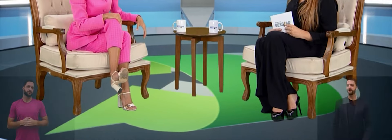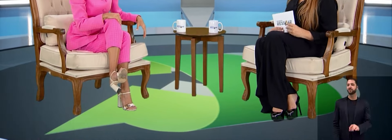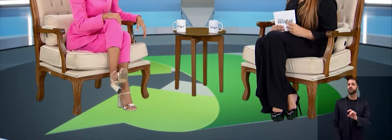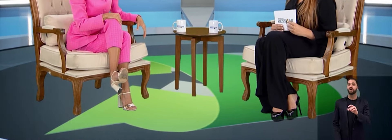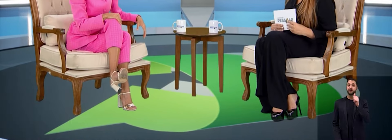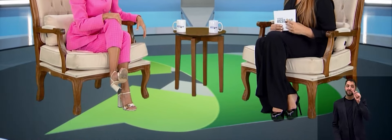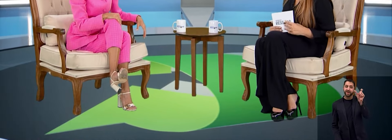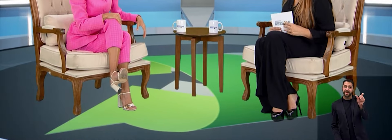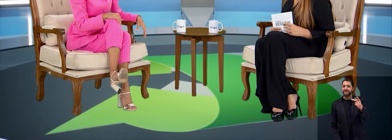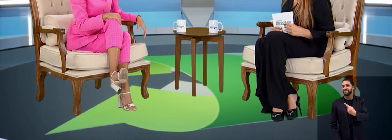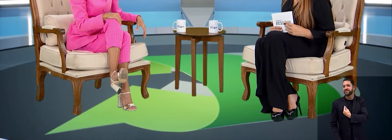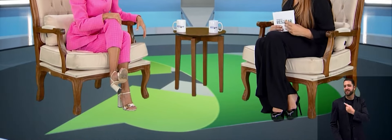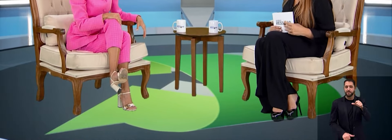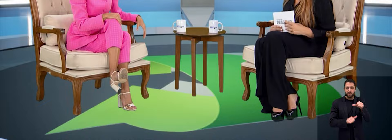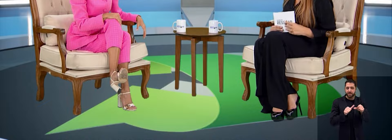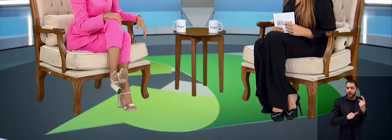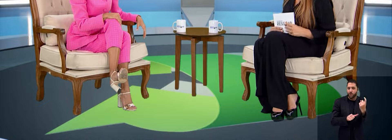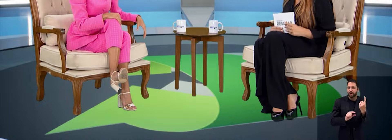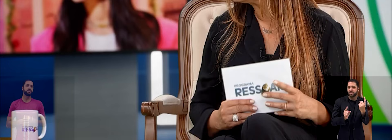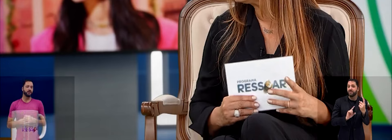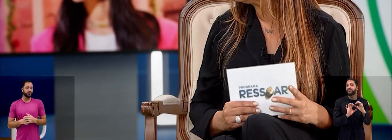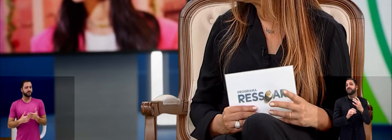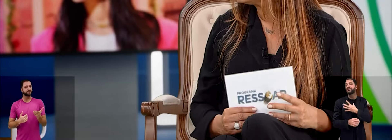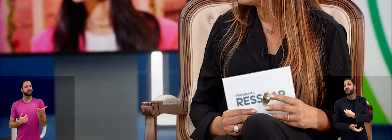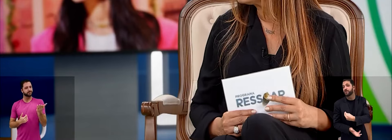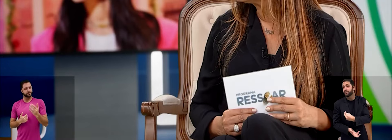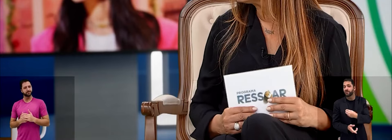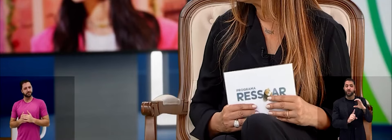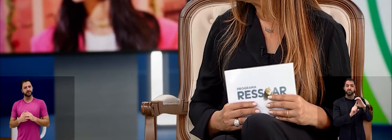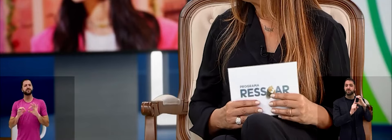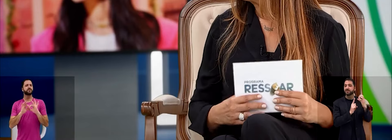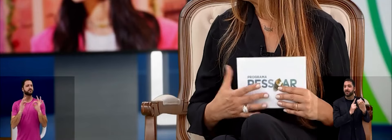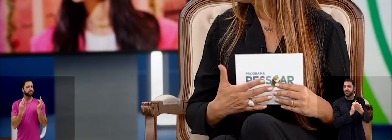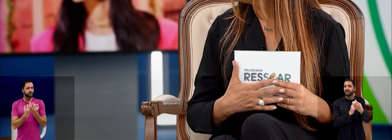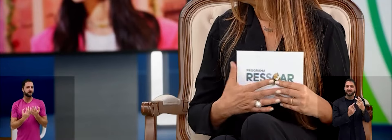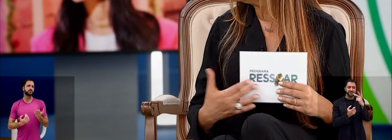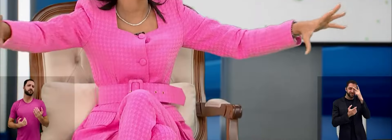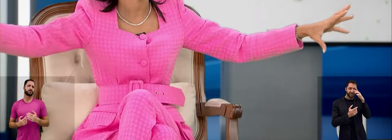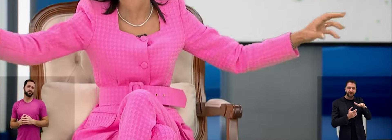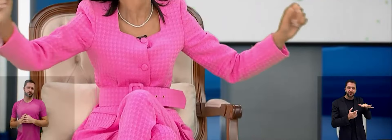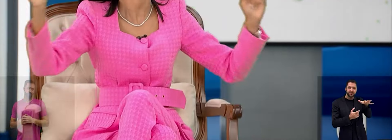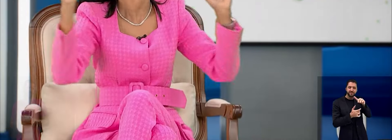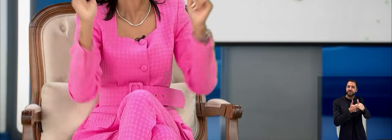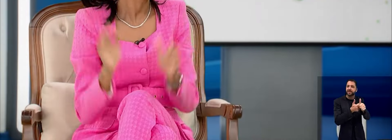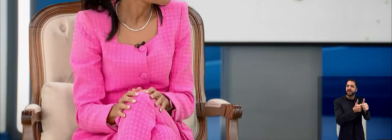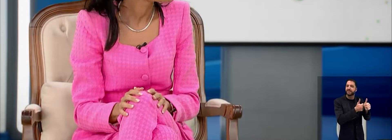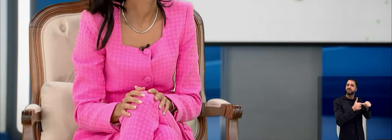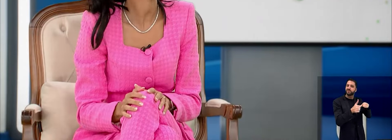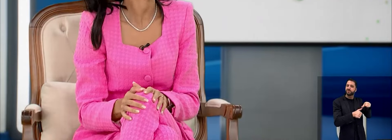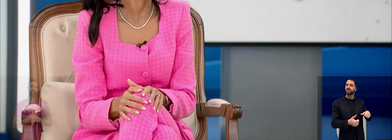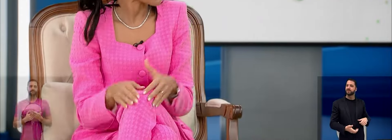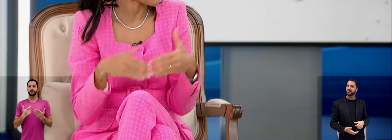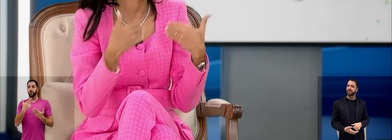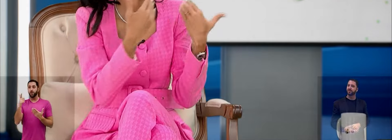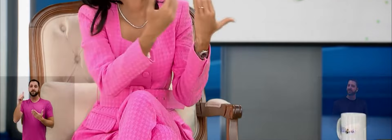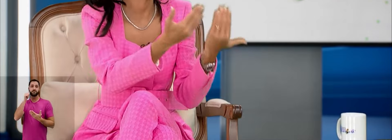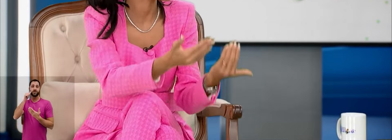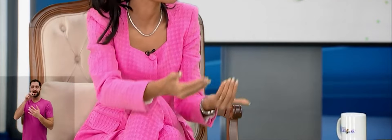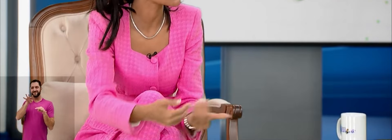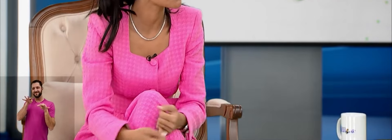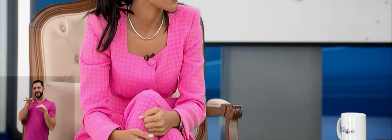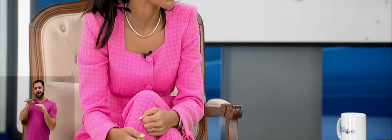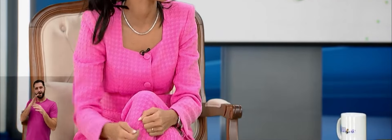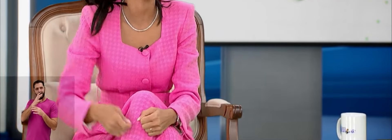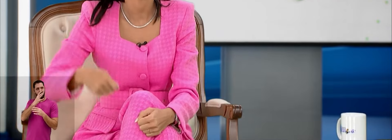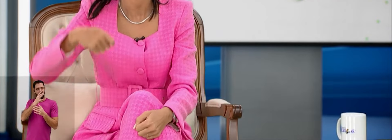de anos. Sim. E não muda só a vida daquela mulher, dos filhos dela, da comunidade ao entorno dela. Olha, leva só esperança